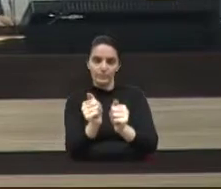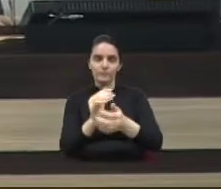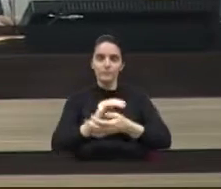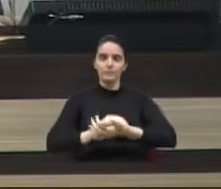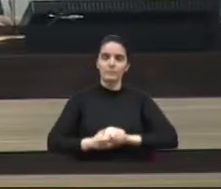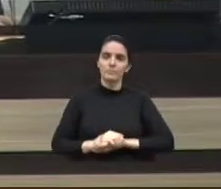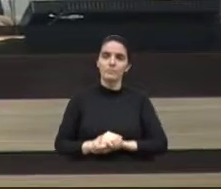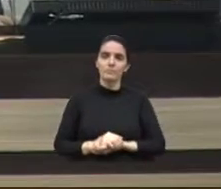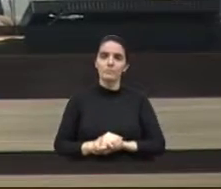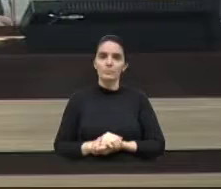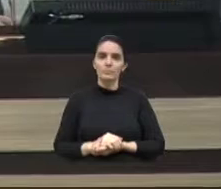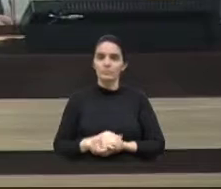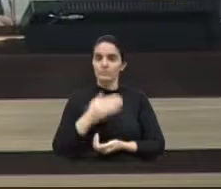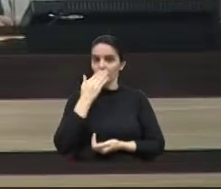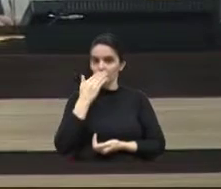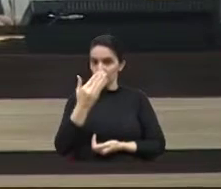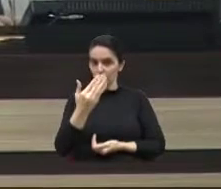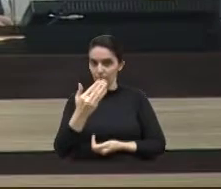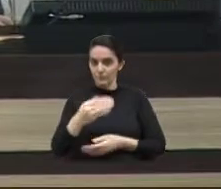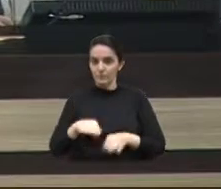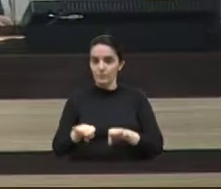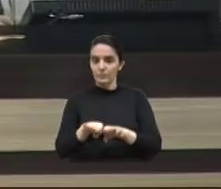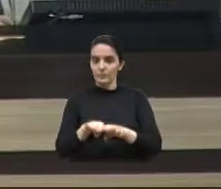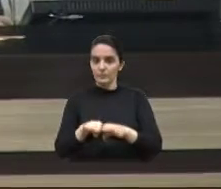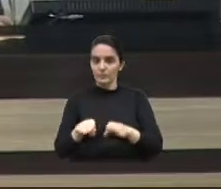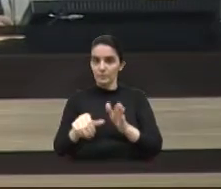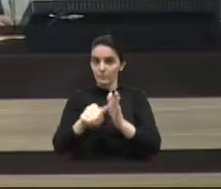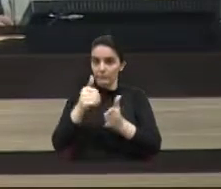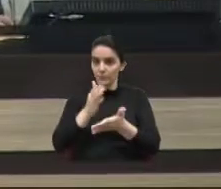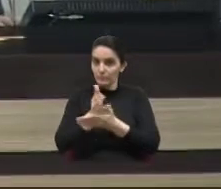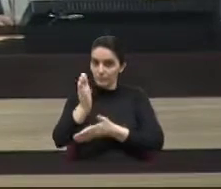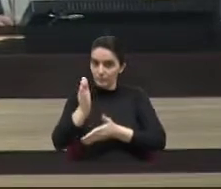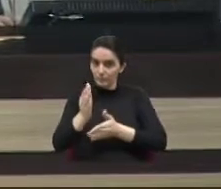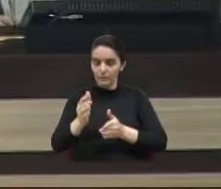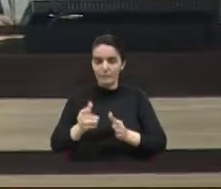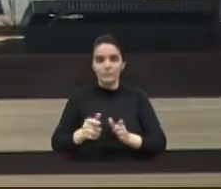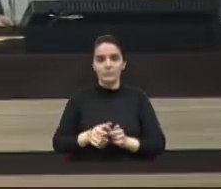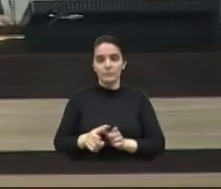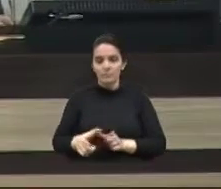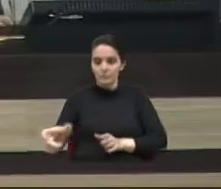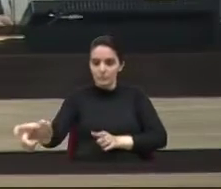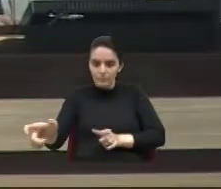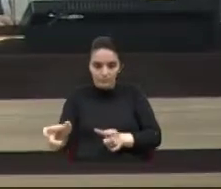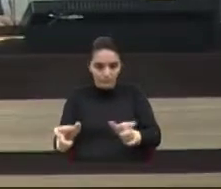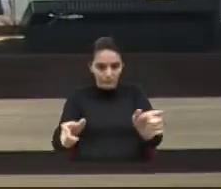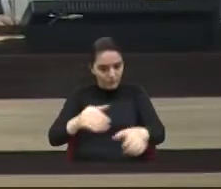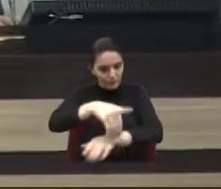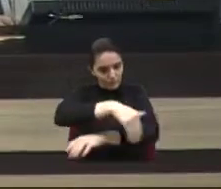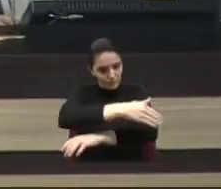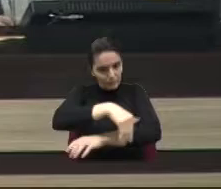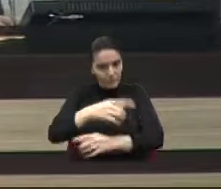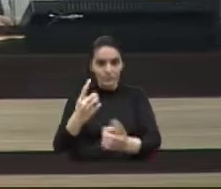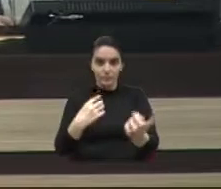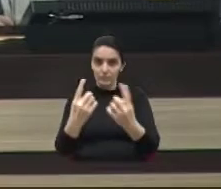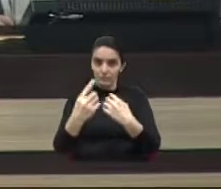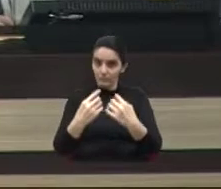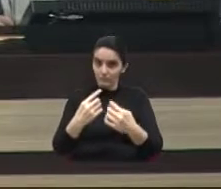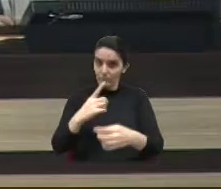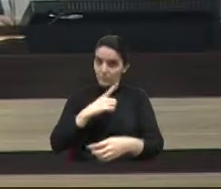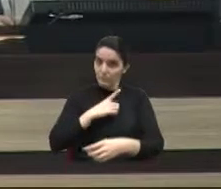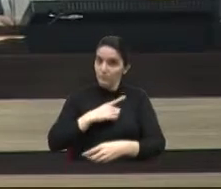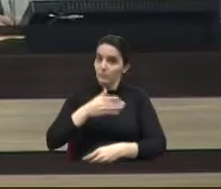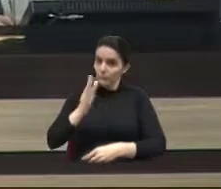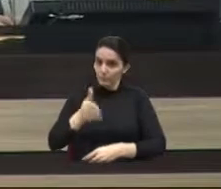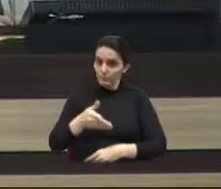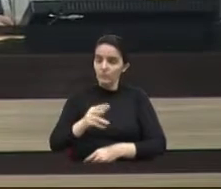georreferenciamento. Solicitamos a prioridade na aprovação dos prolongamentos e alargamento de ruas e avenidas já denominadas, que